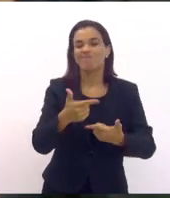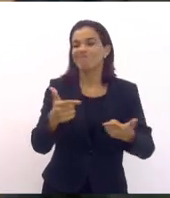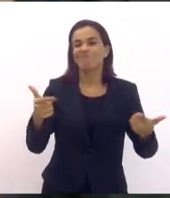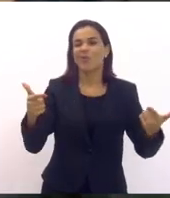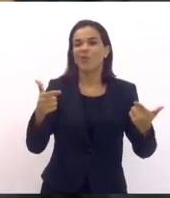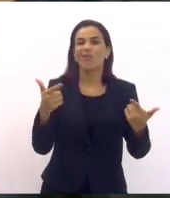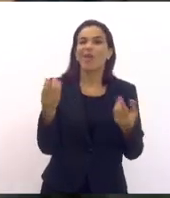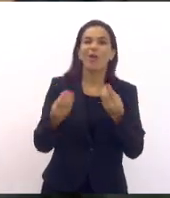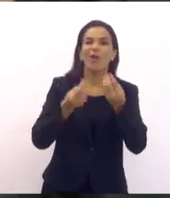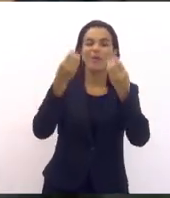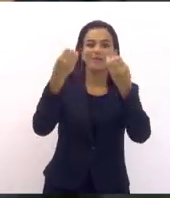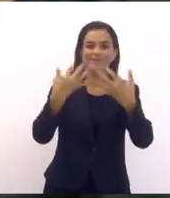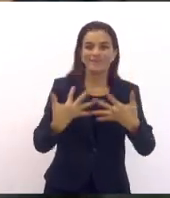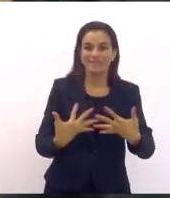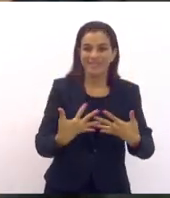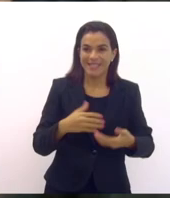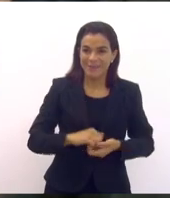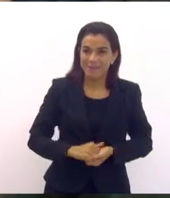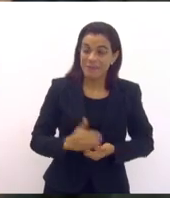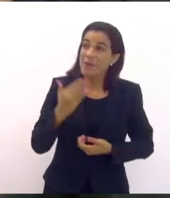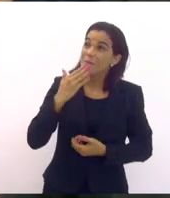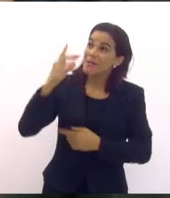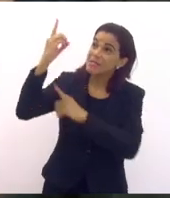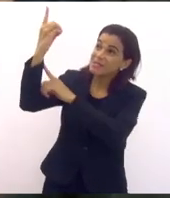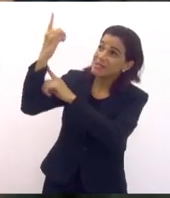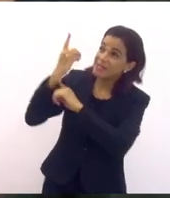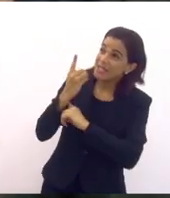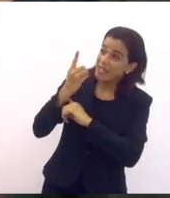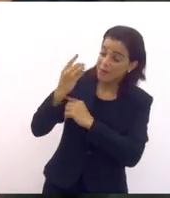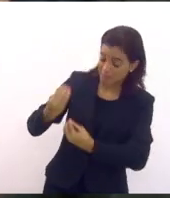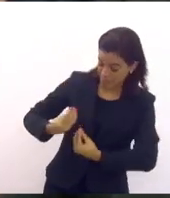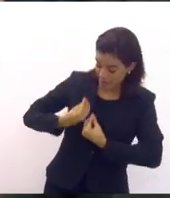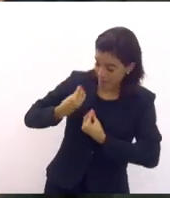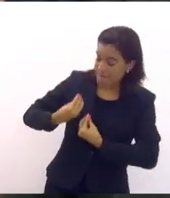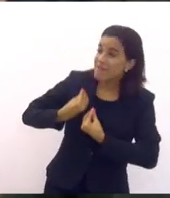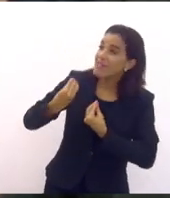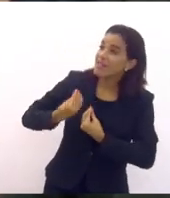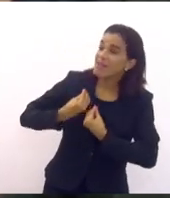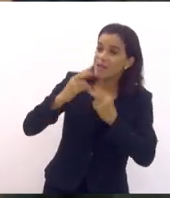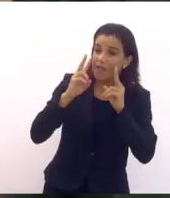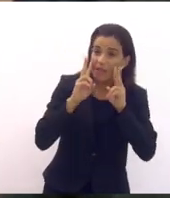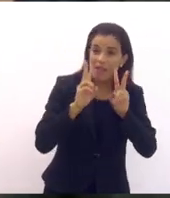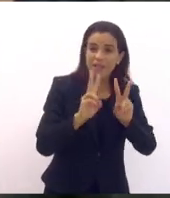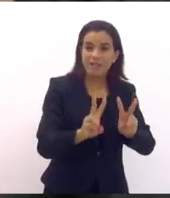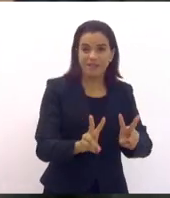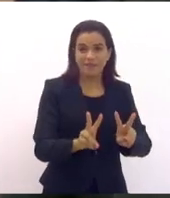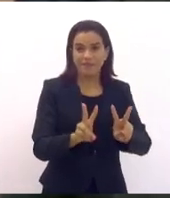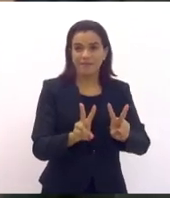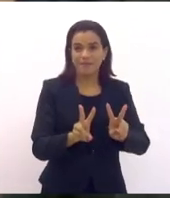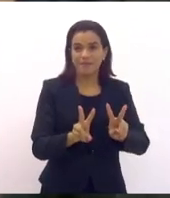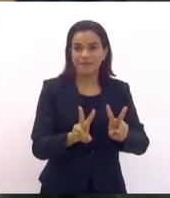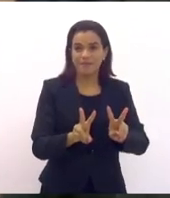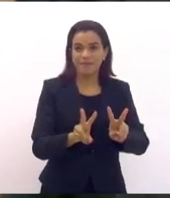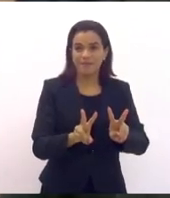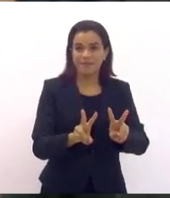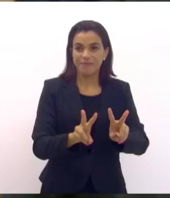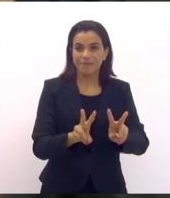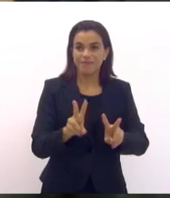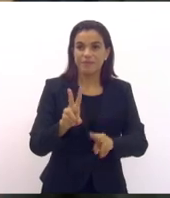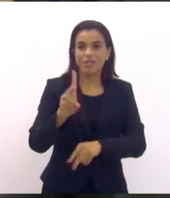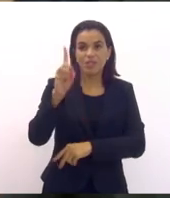ter preço Peço a Deus que me dê vida para ver e eu quero ver e vou ver e nesse